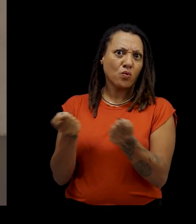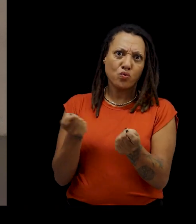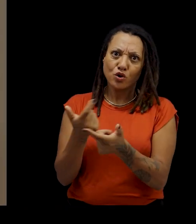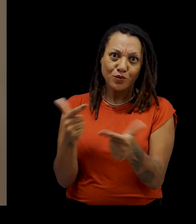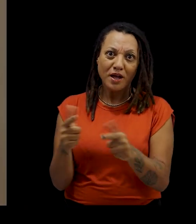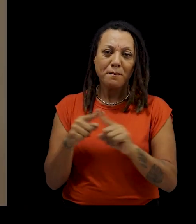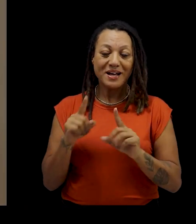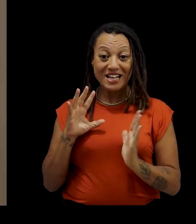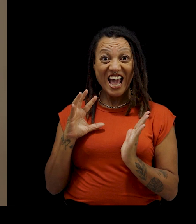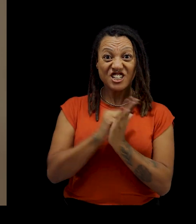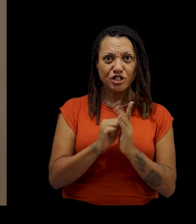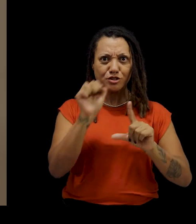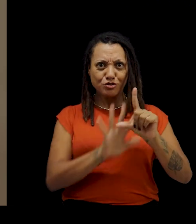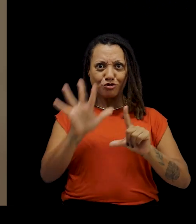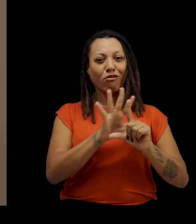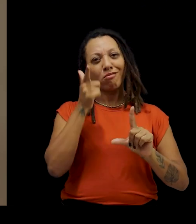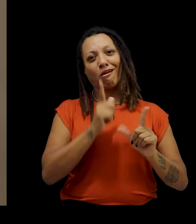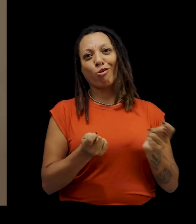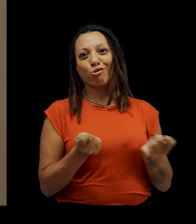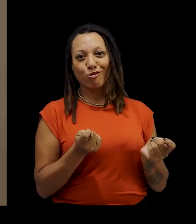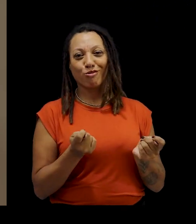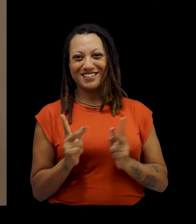é muito incontrolável.